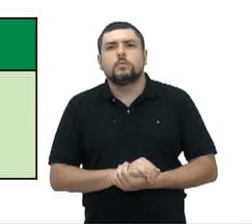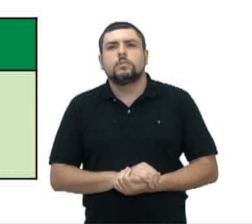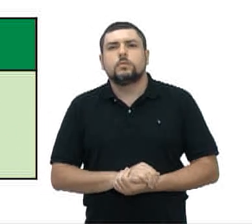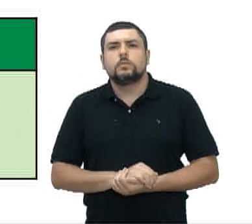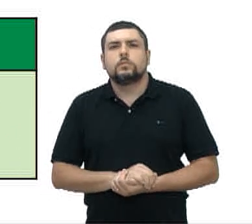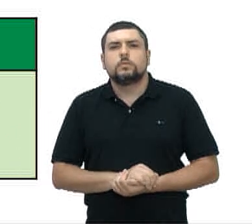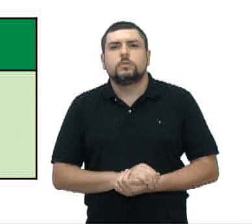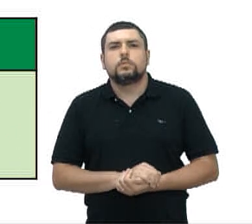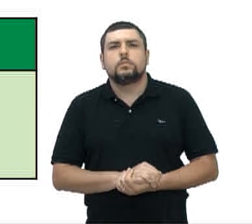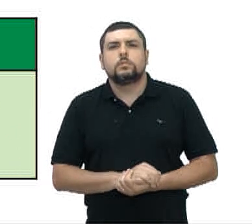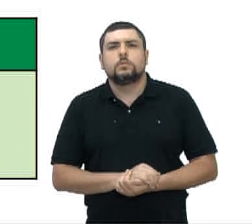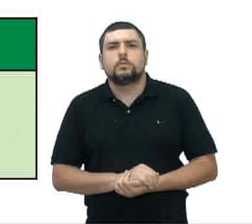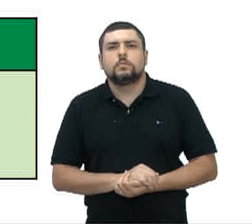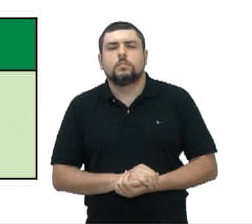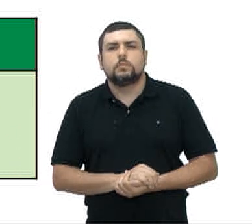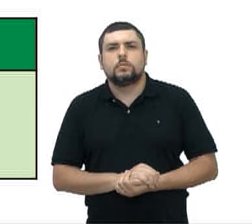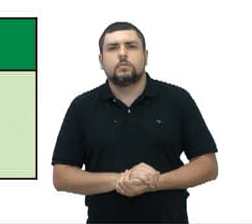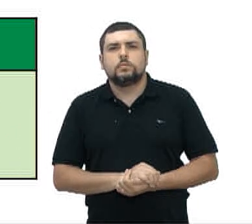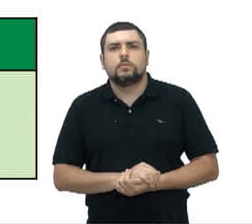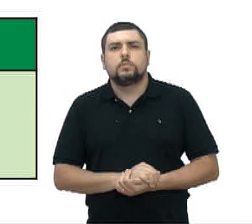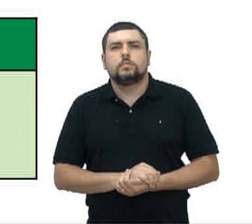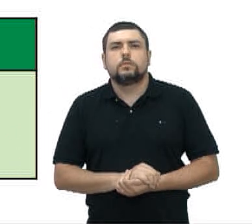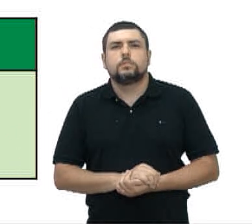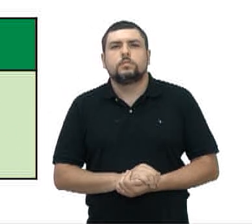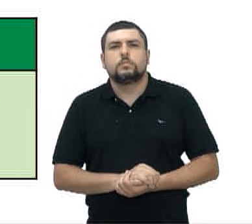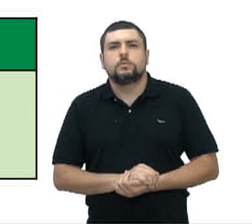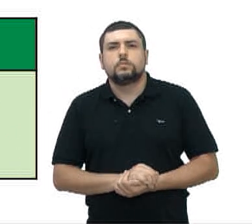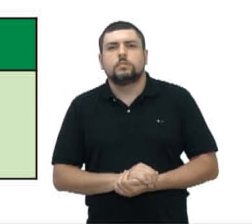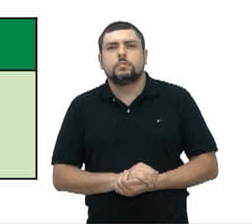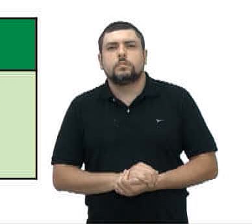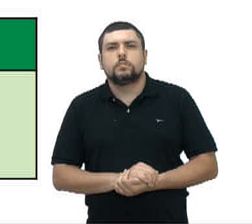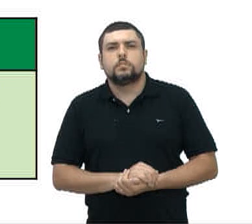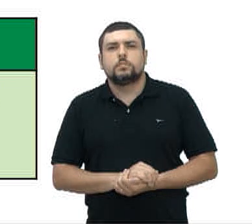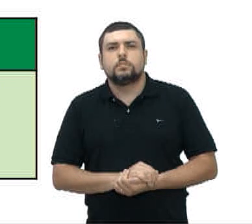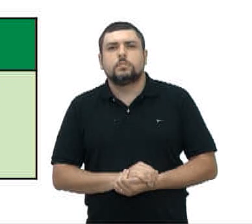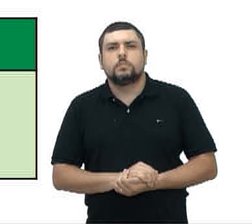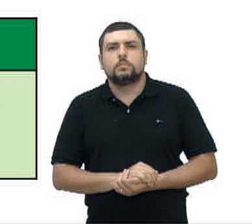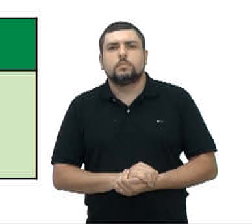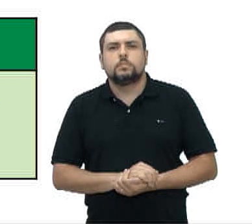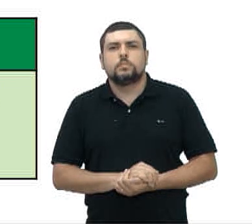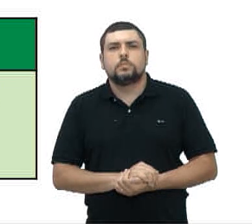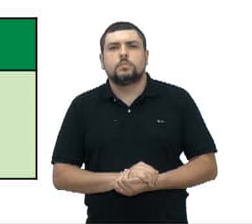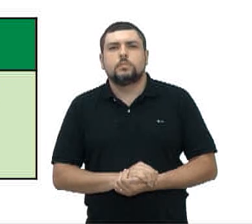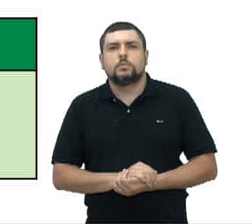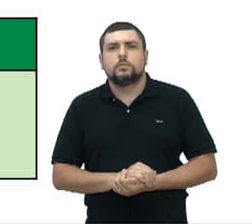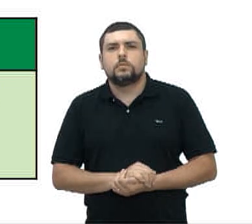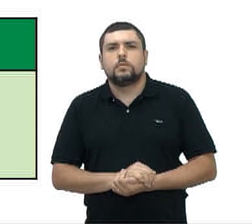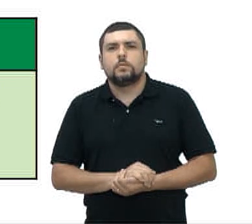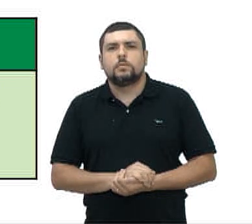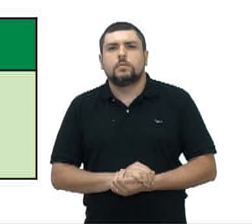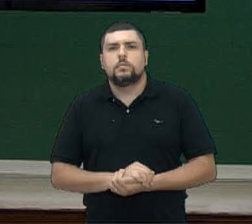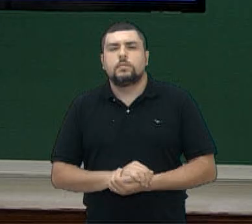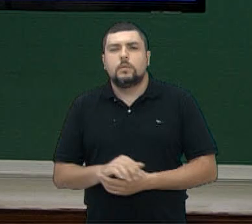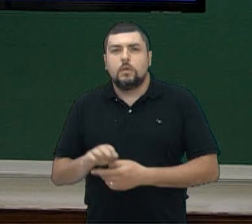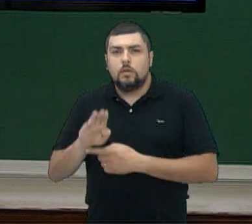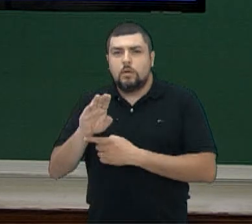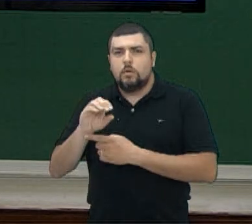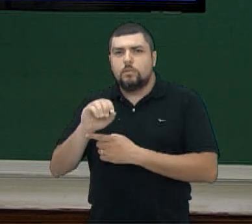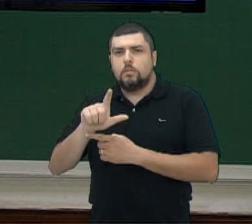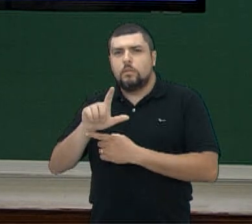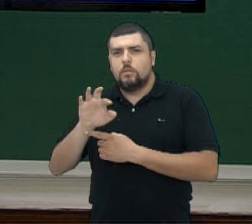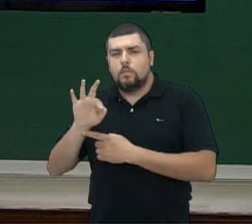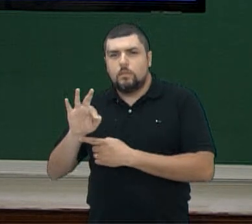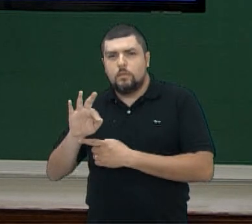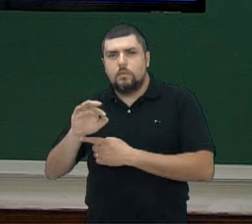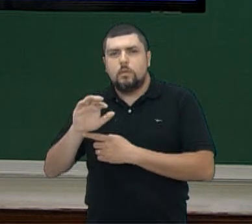ó, a palavra both, que significa ambos, ok? Então você vai marcar a alternativa em